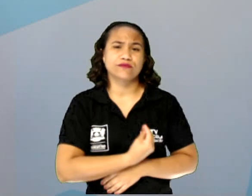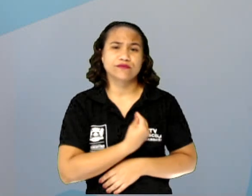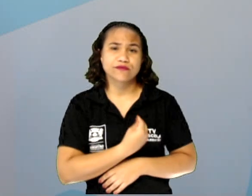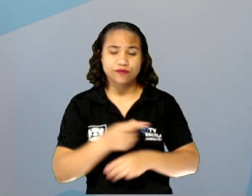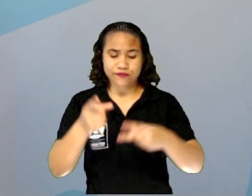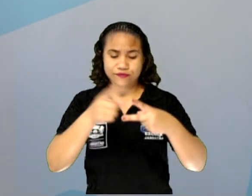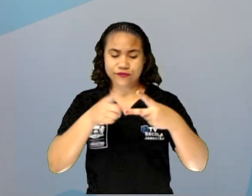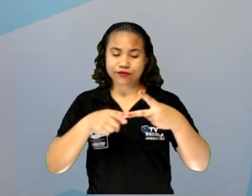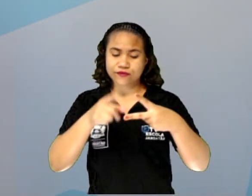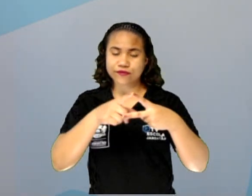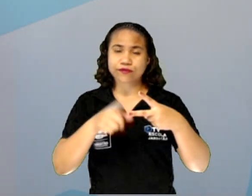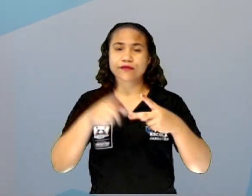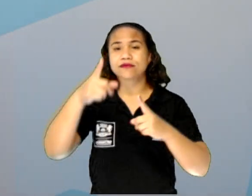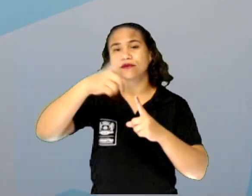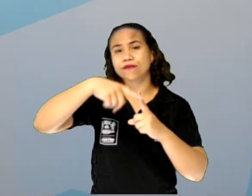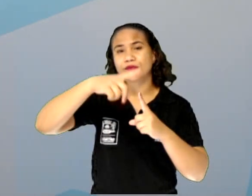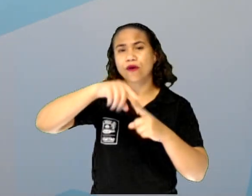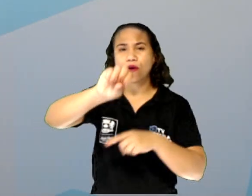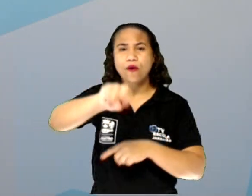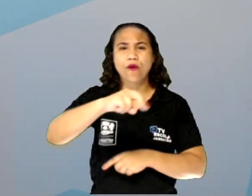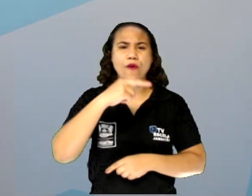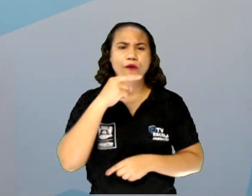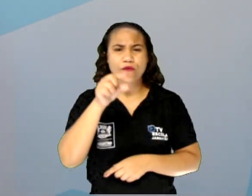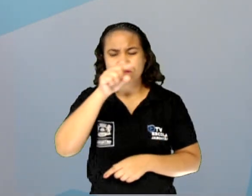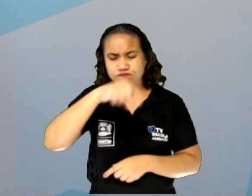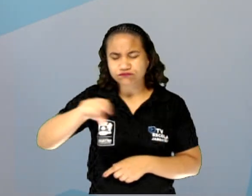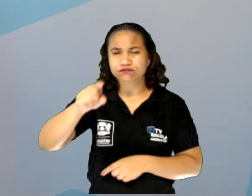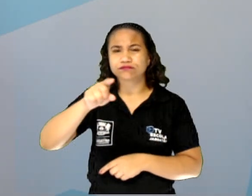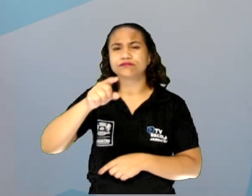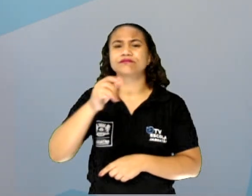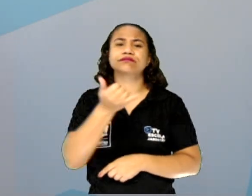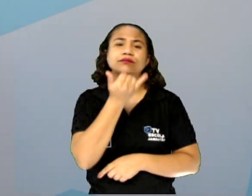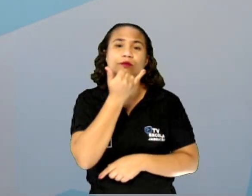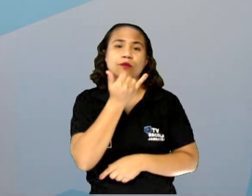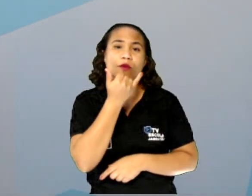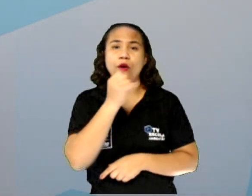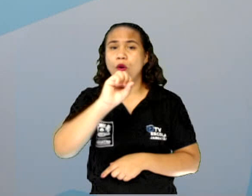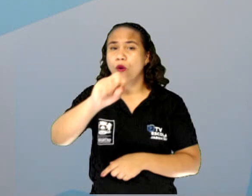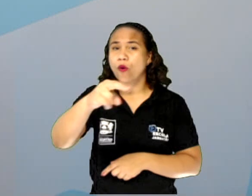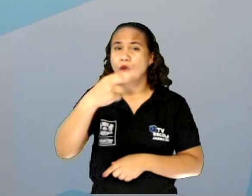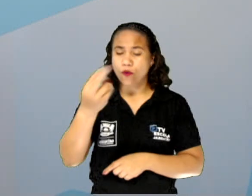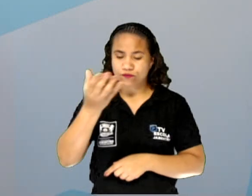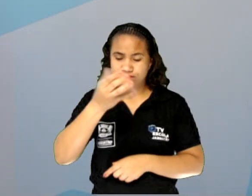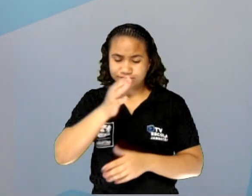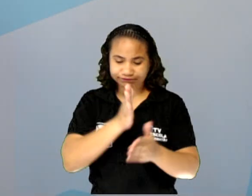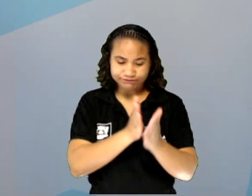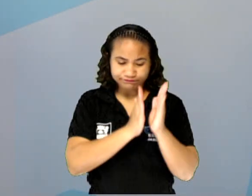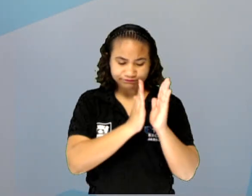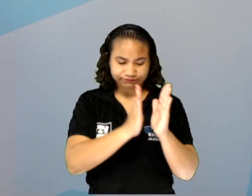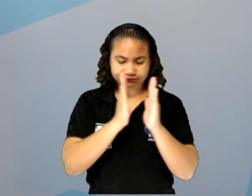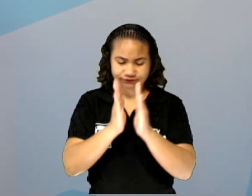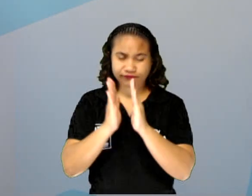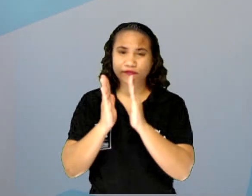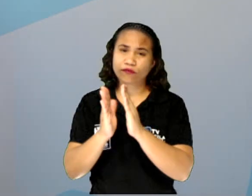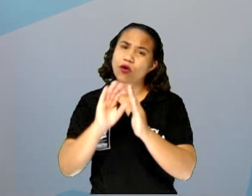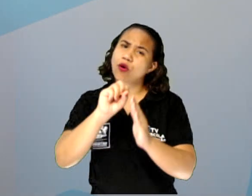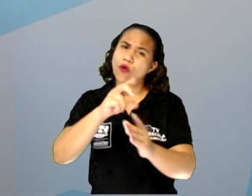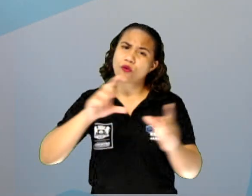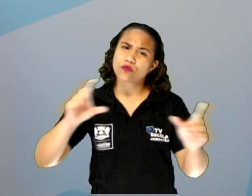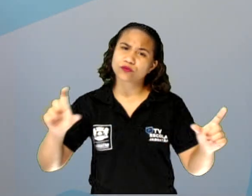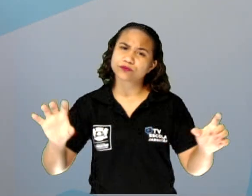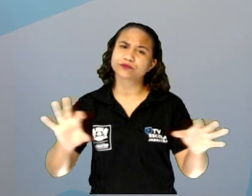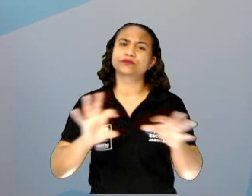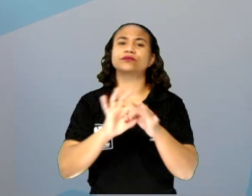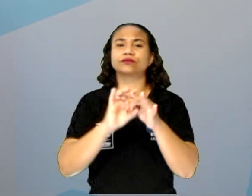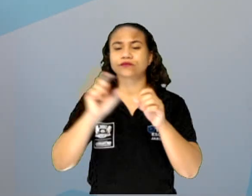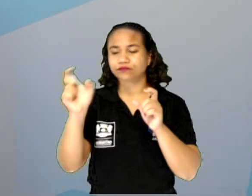duas maneiras. Ou você escreve tudo junto, ou você escreve tudo separado, ou você junta o pronome